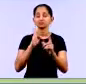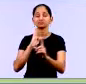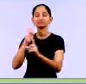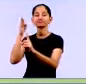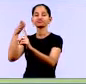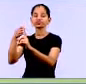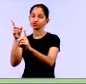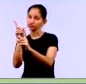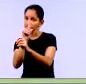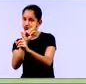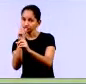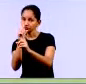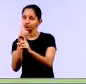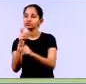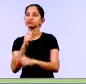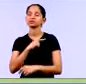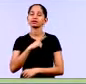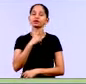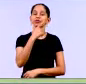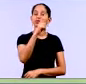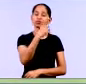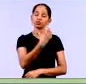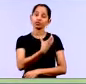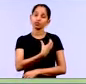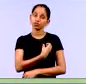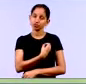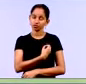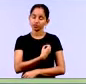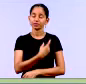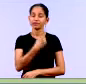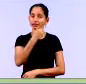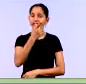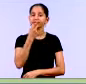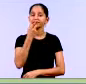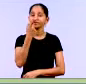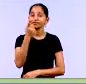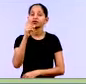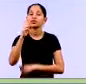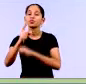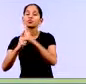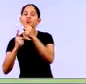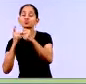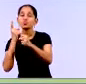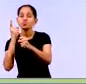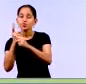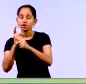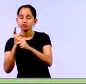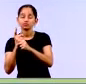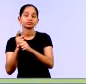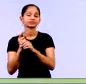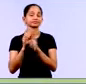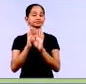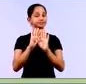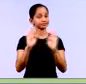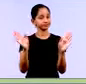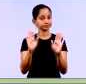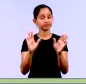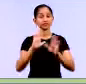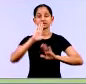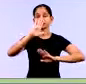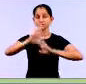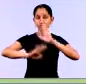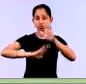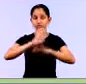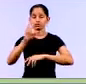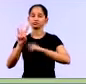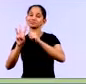esta unidade aqui, ó. Então, se ele está estabelecendo por ano e o nosso orçamento é trimestral, então eu